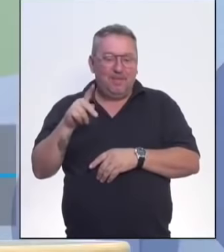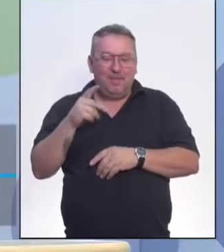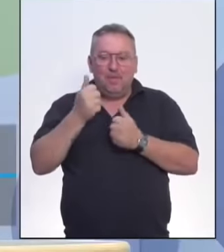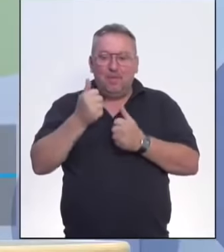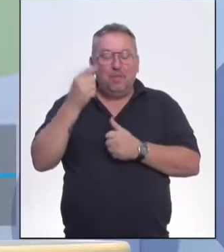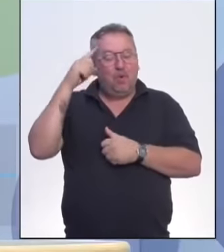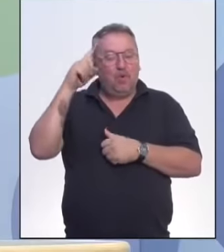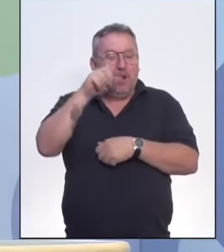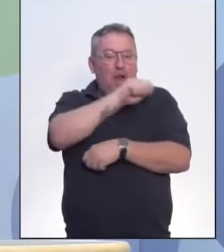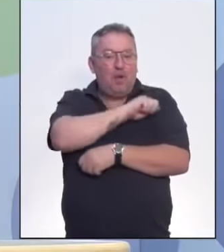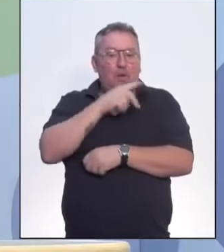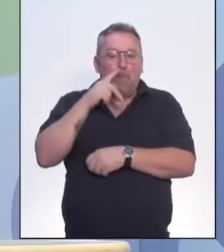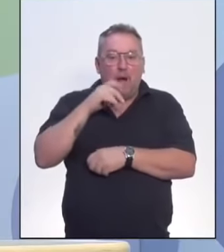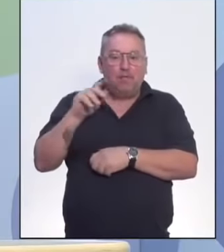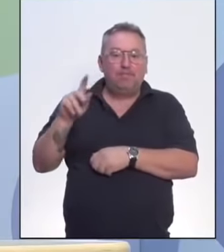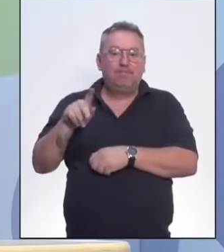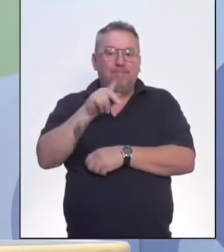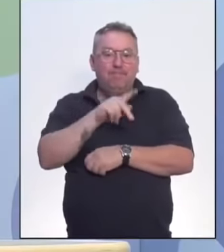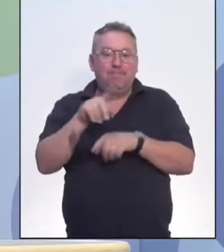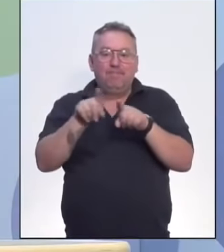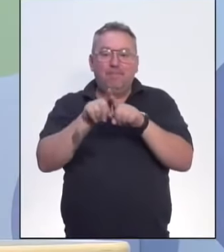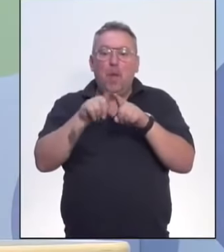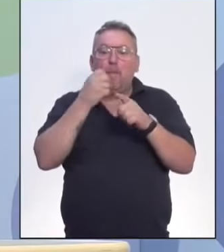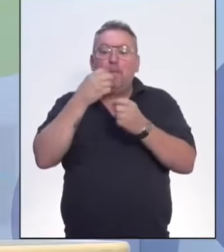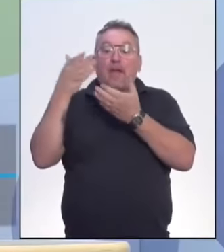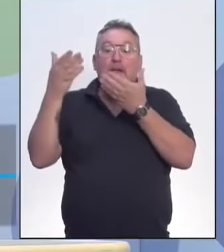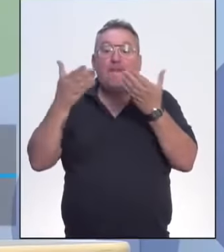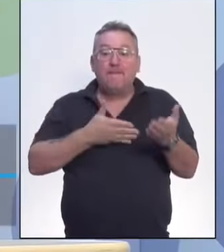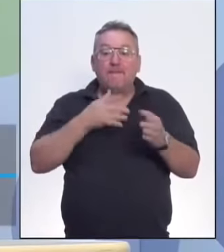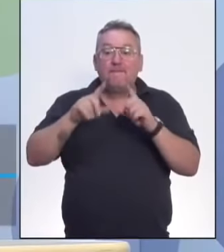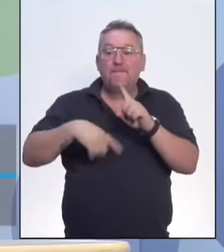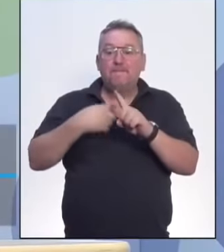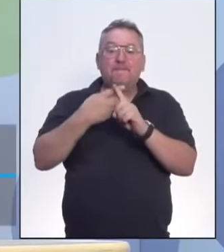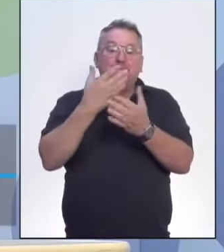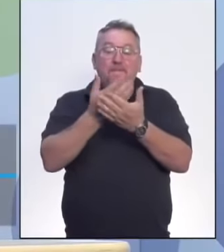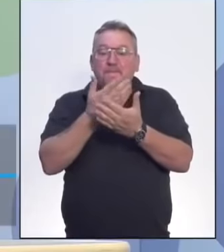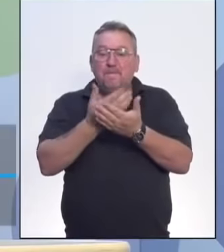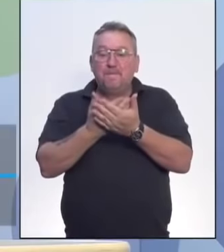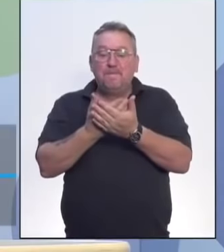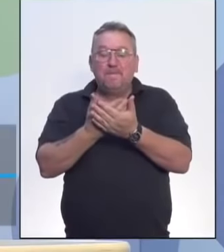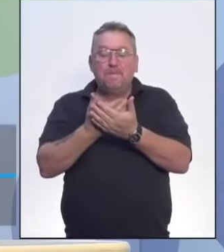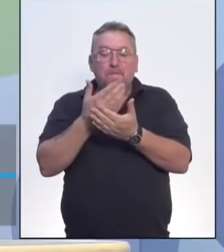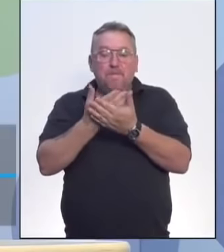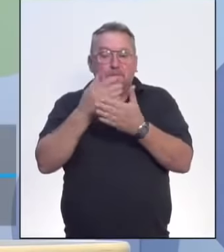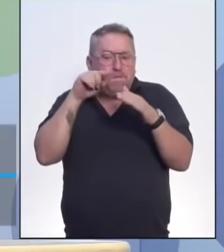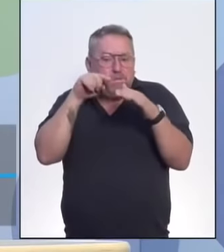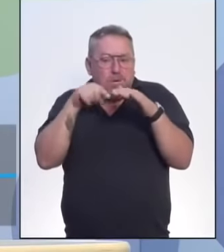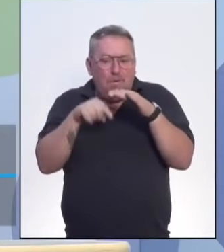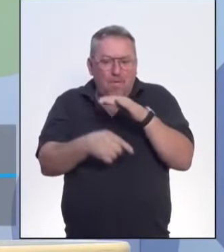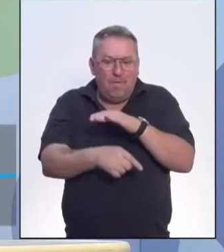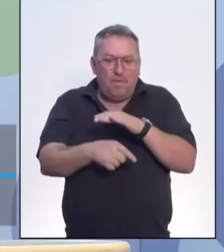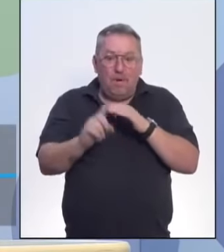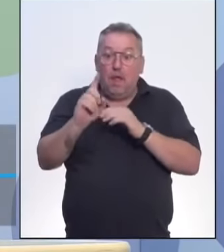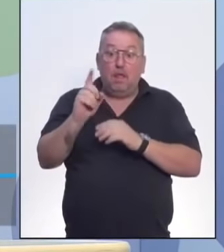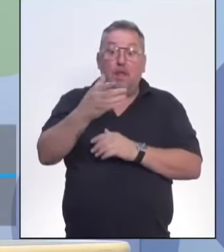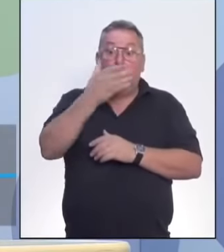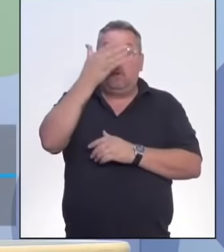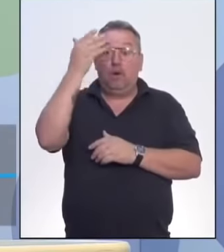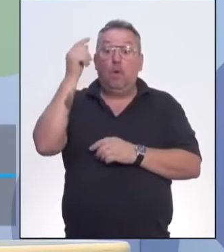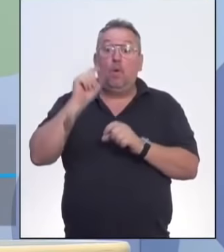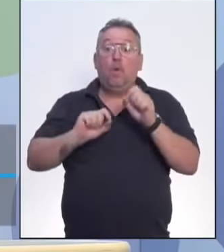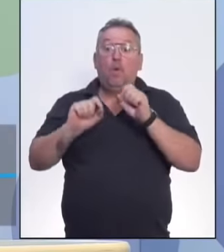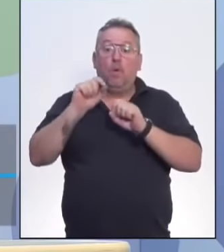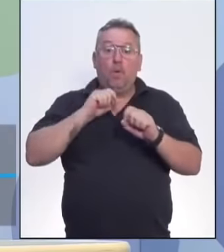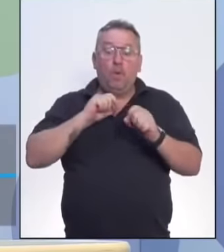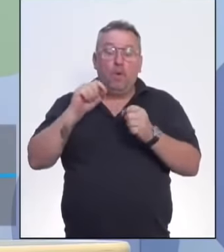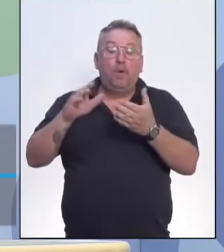dia, alunos, pais, professores. Bem-vindos, então, a mais essa aula de estudos intensivos. Não esqueçam de ter